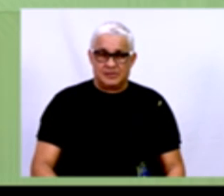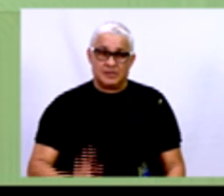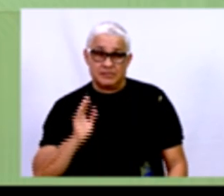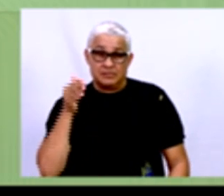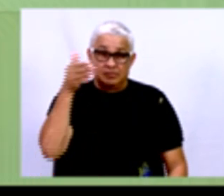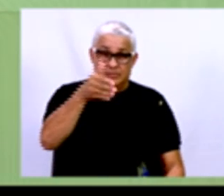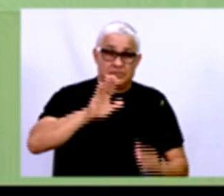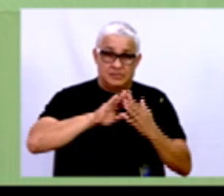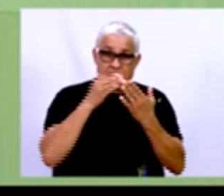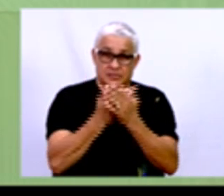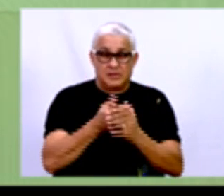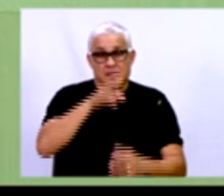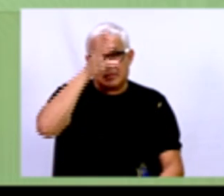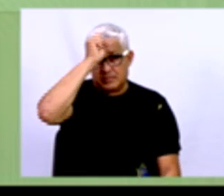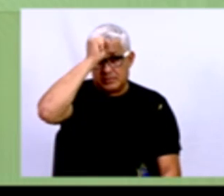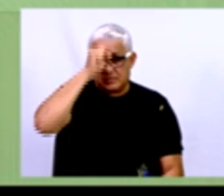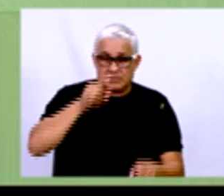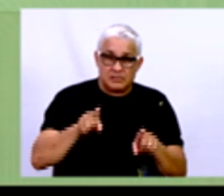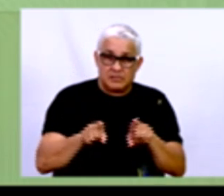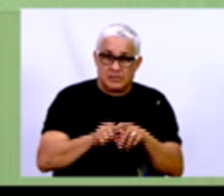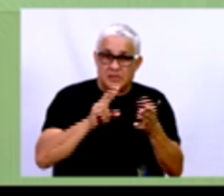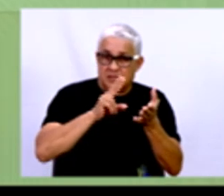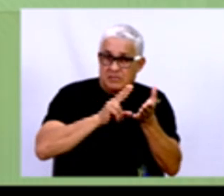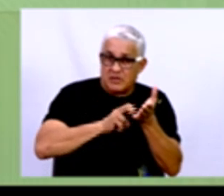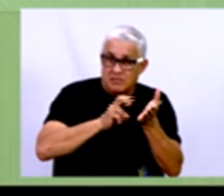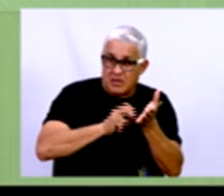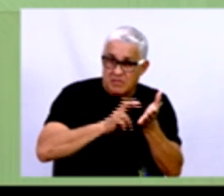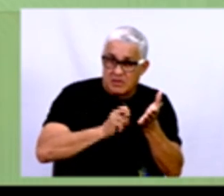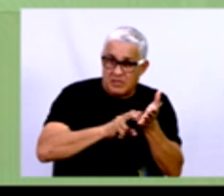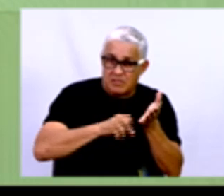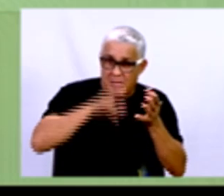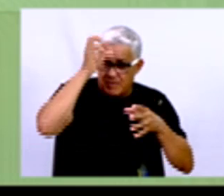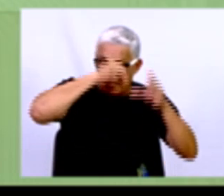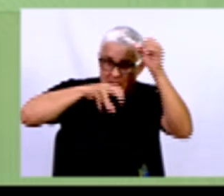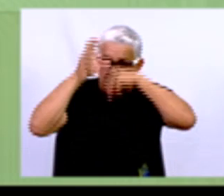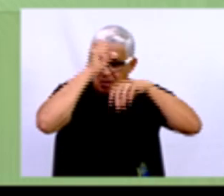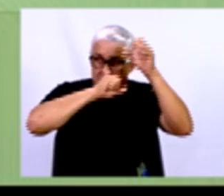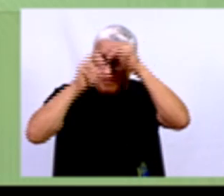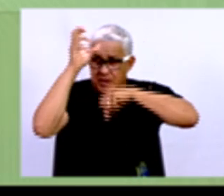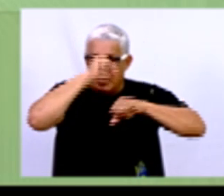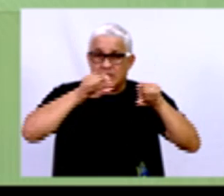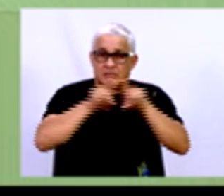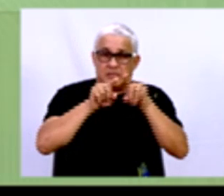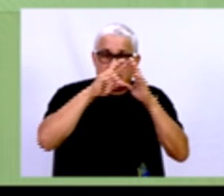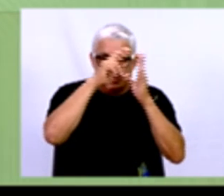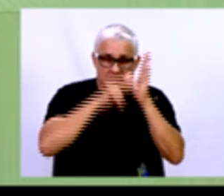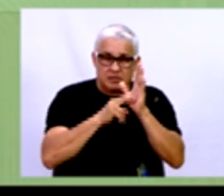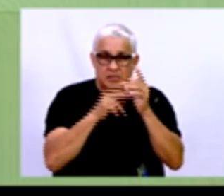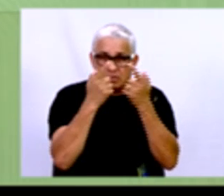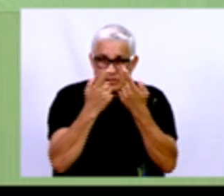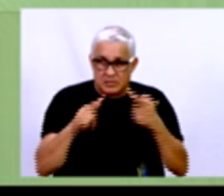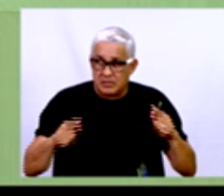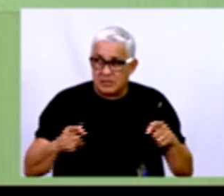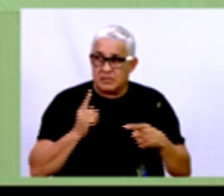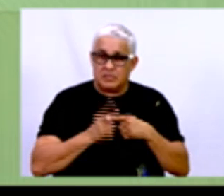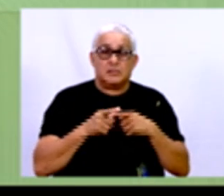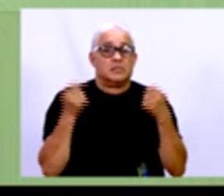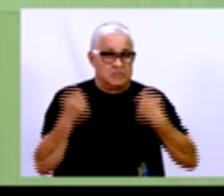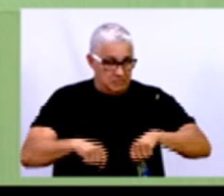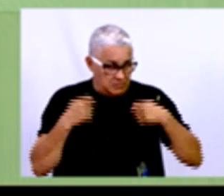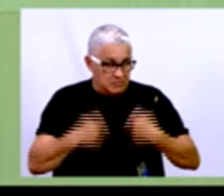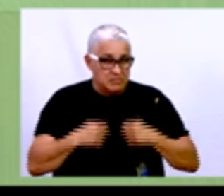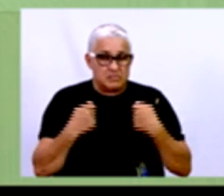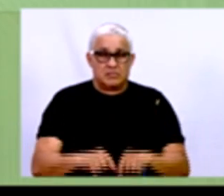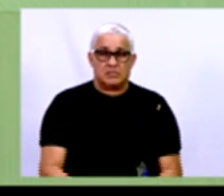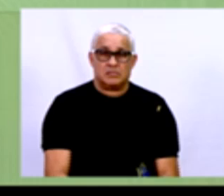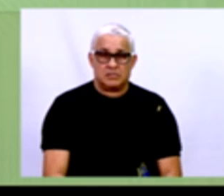para aprender, a aumentar essa bagagem linguística, né? A aprender as regras gramaticais, porque elas são